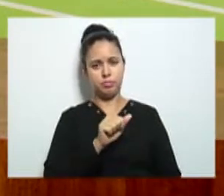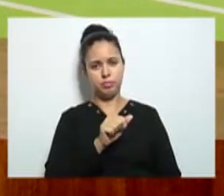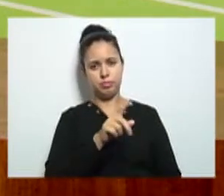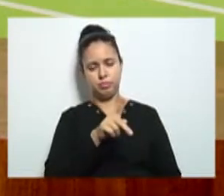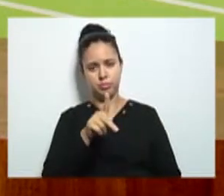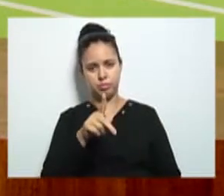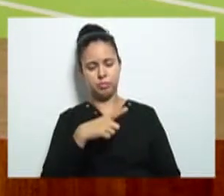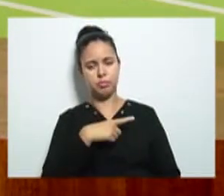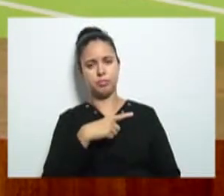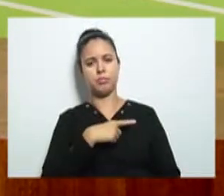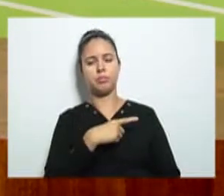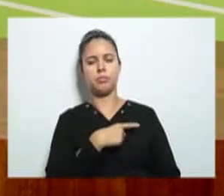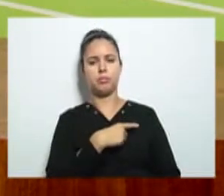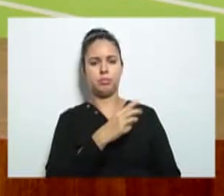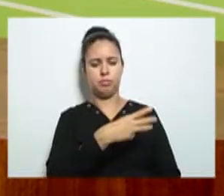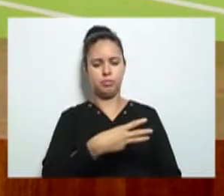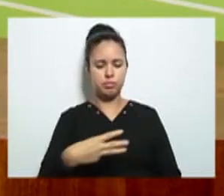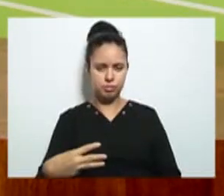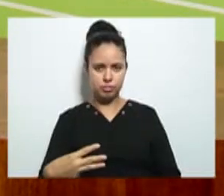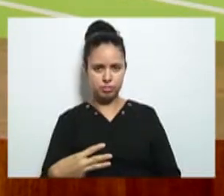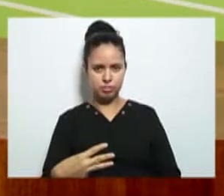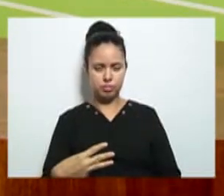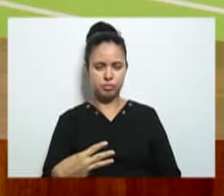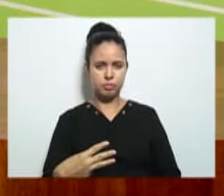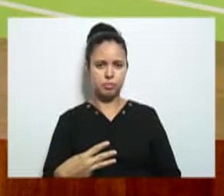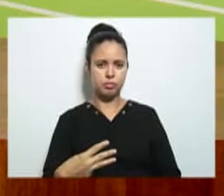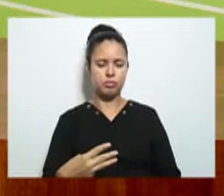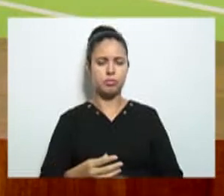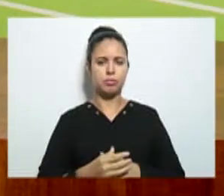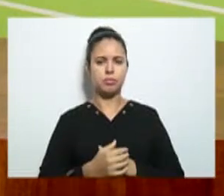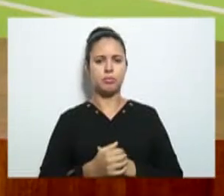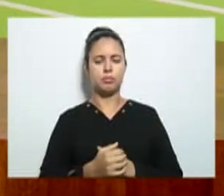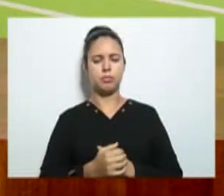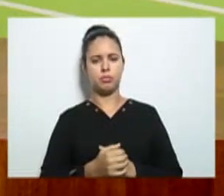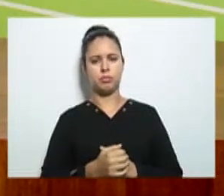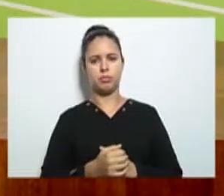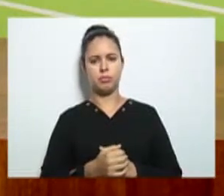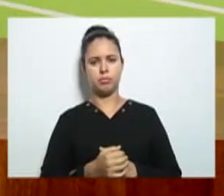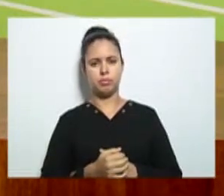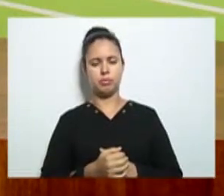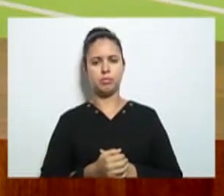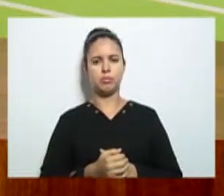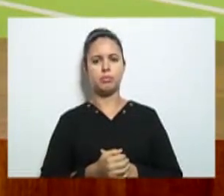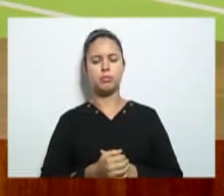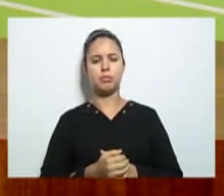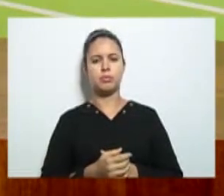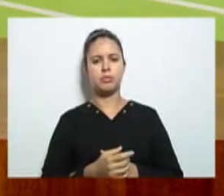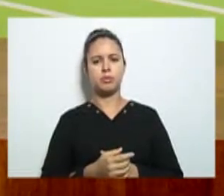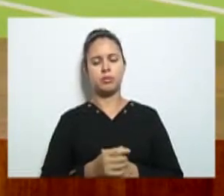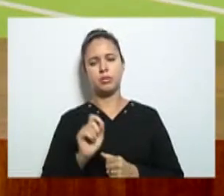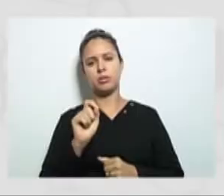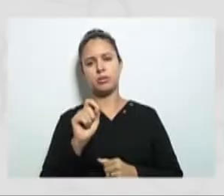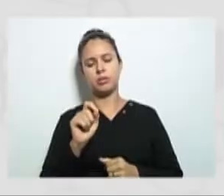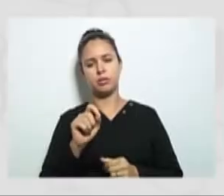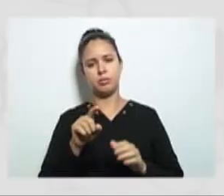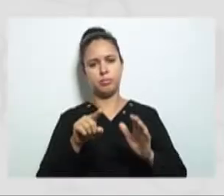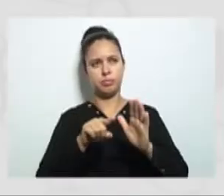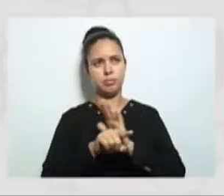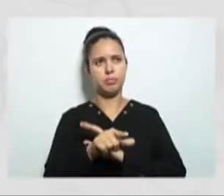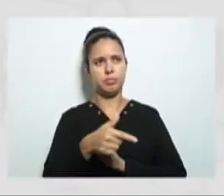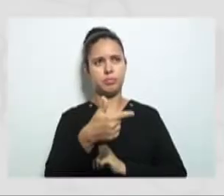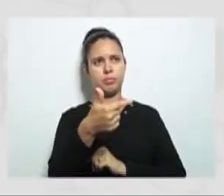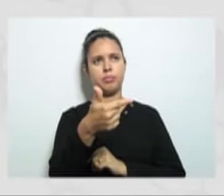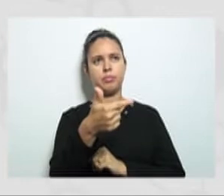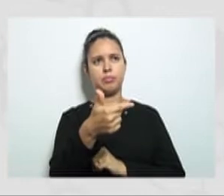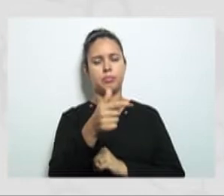sistema operacional. Então, o Android, né, do smartphone também é um sistema operacional. E aí a nossa segunda questão lá, ela fala